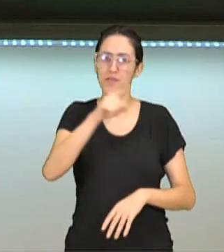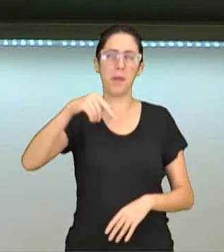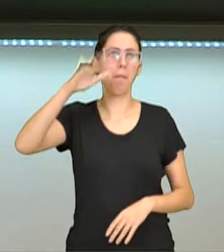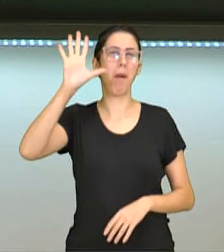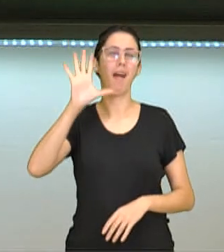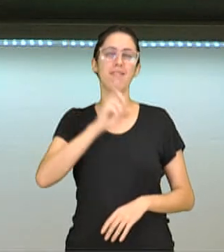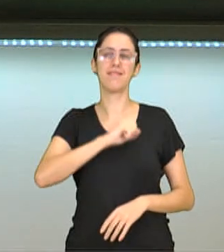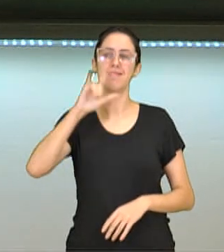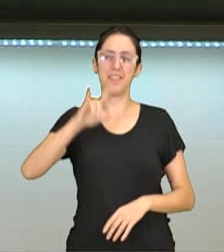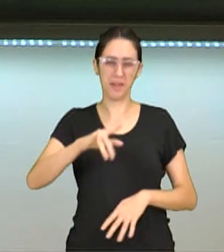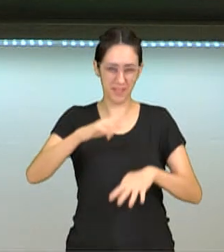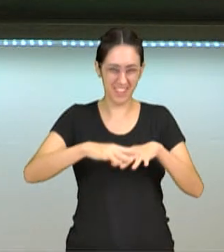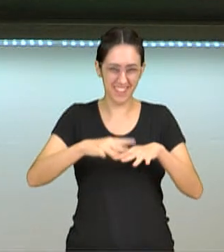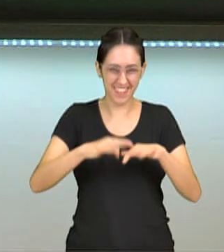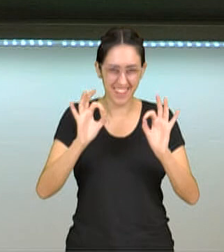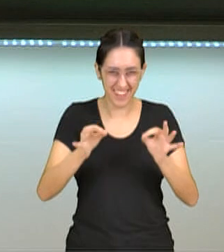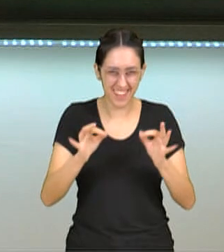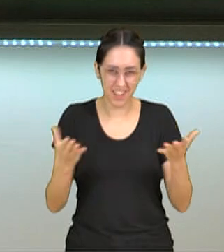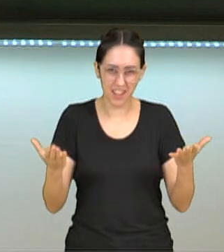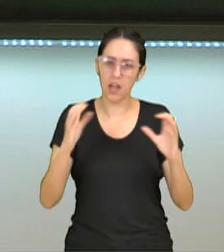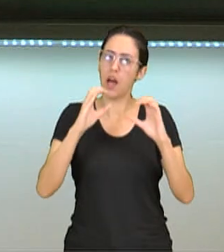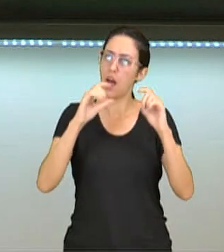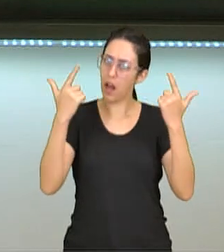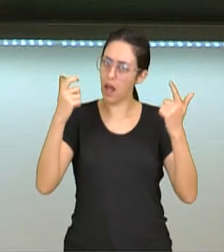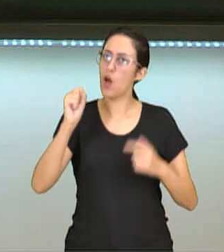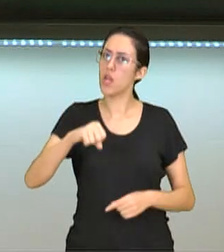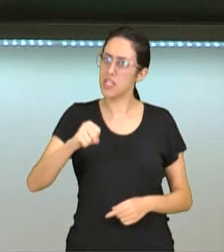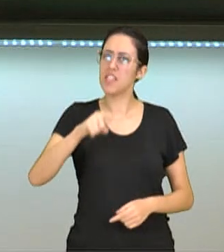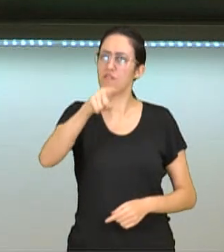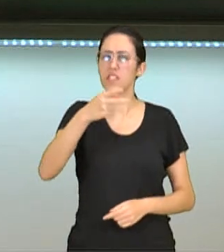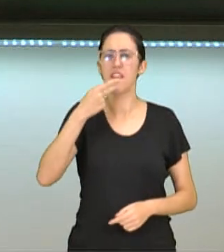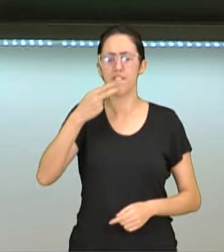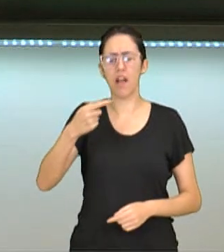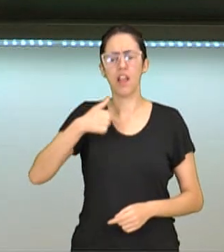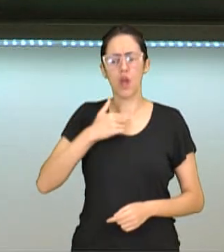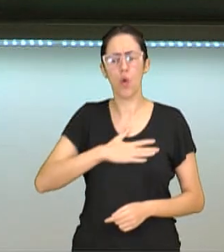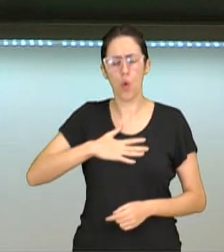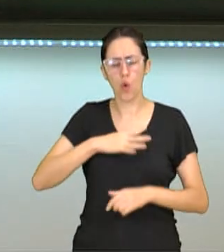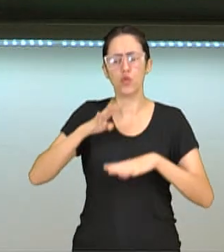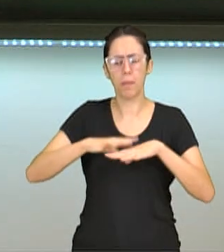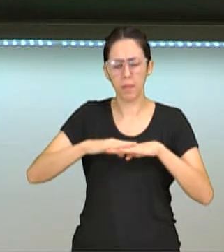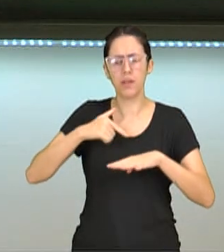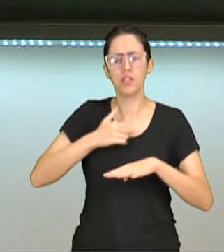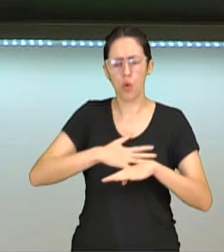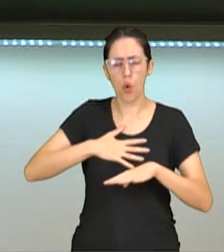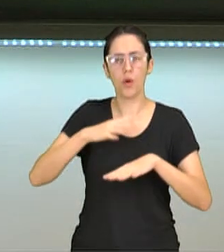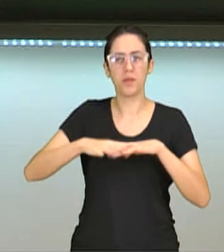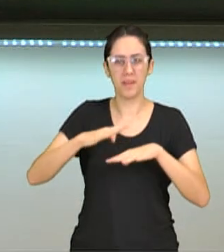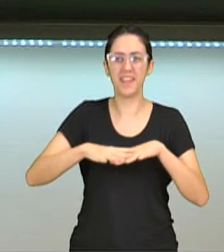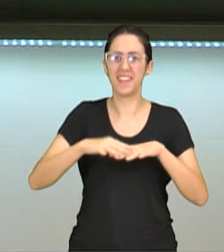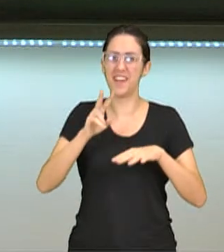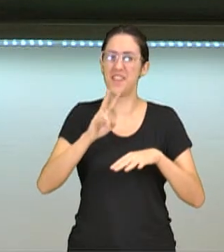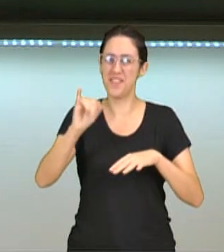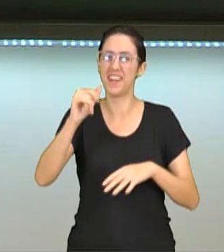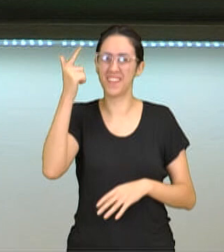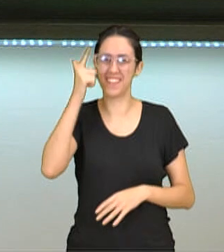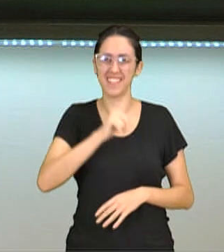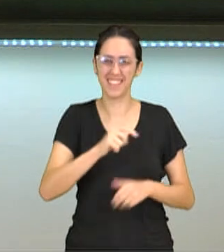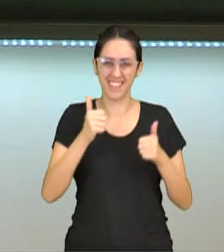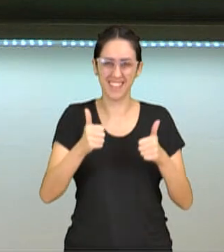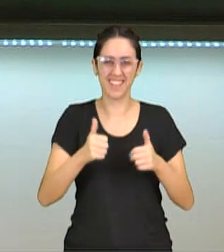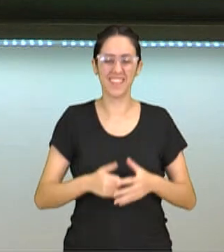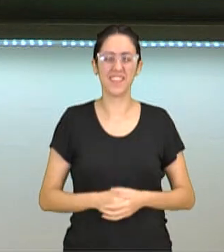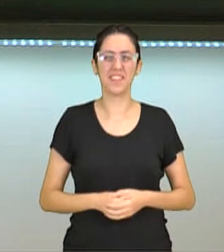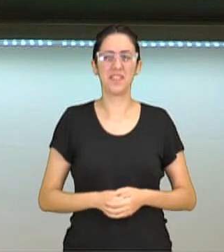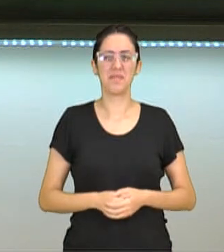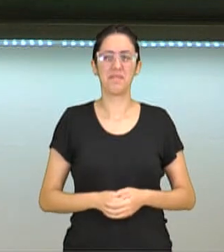amam, não é verdade? Claro que é. Começa a proferir isso que um dia fica verdade. Seria bem interessante, não? Pois